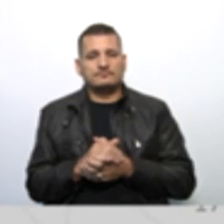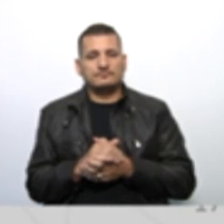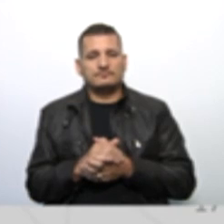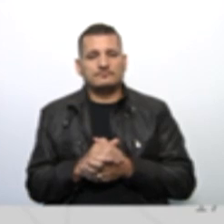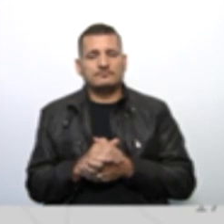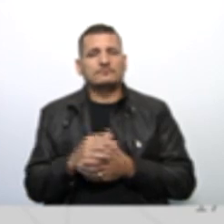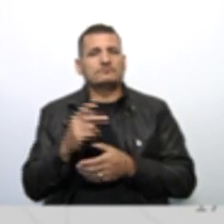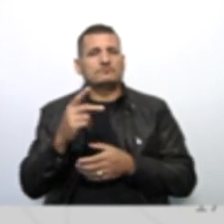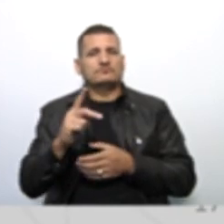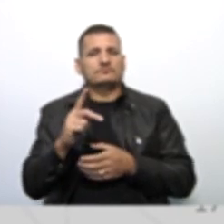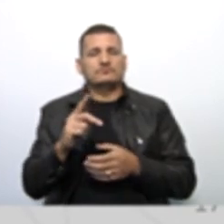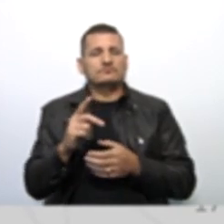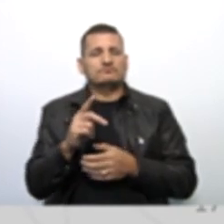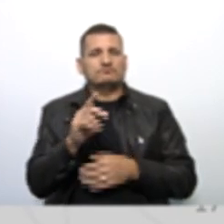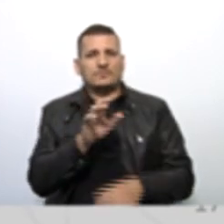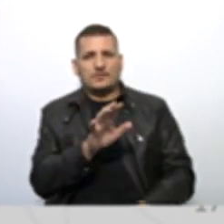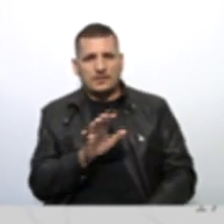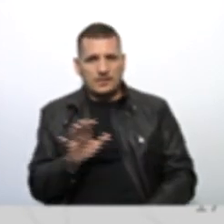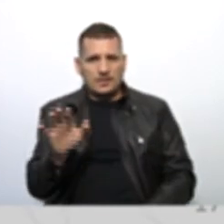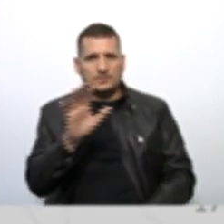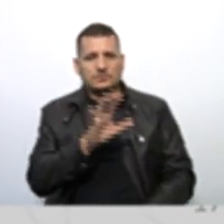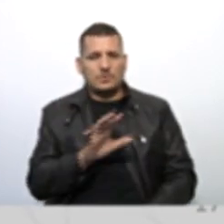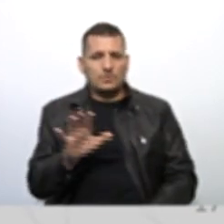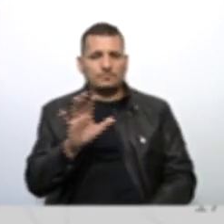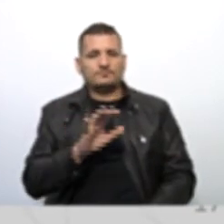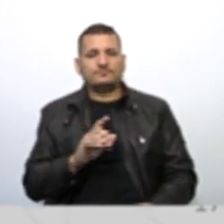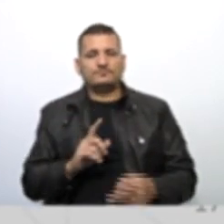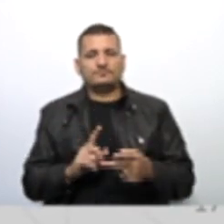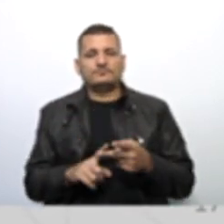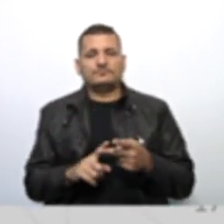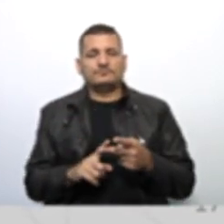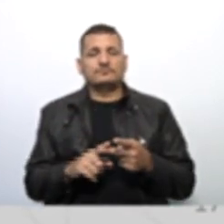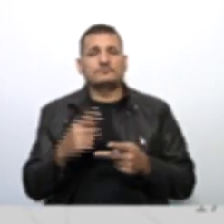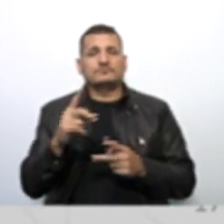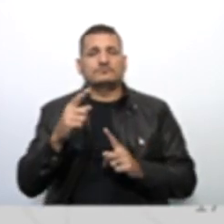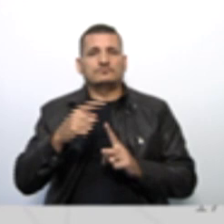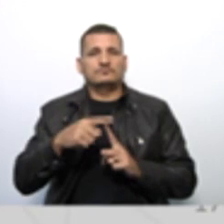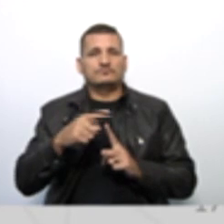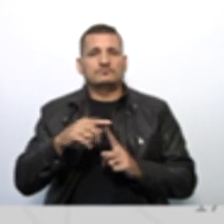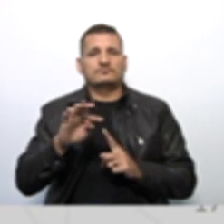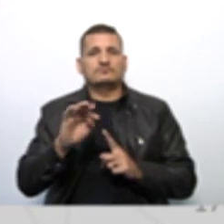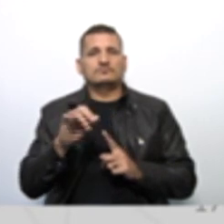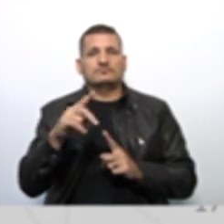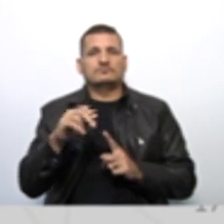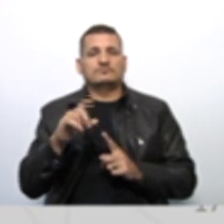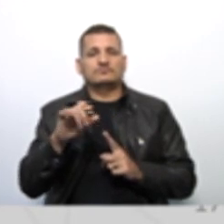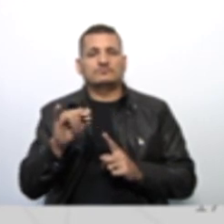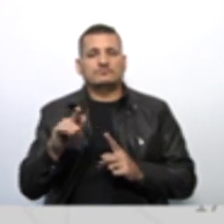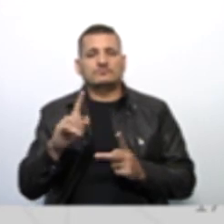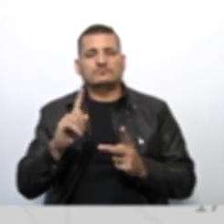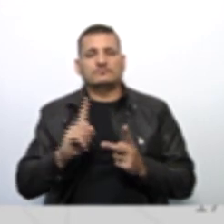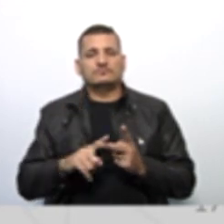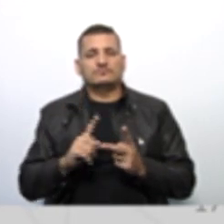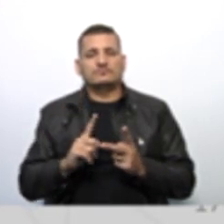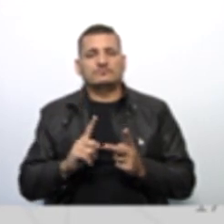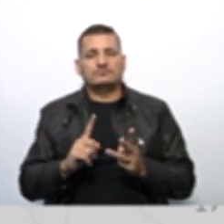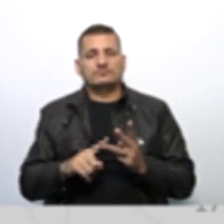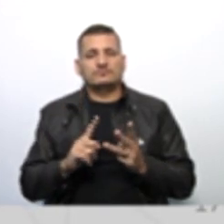sua abrangência geográfica, segundo a sua topologia e segundo a